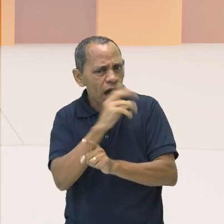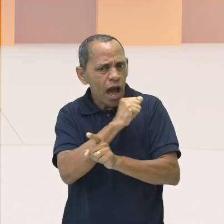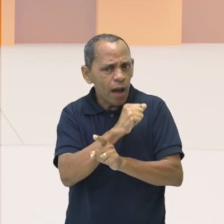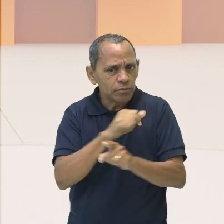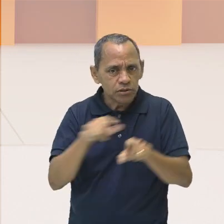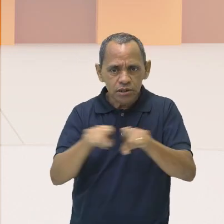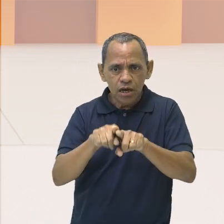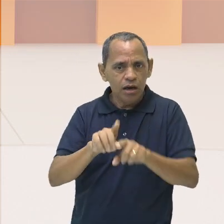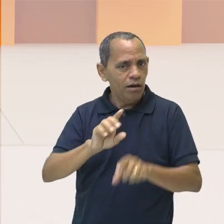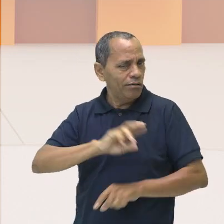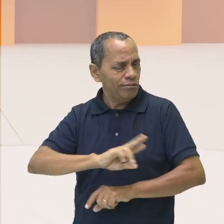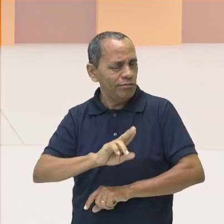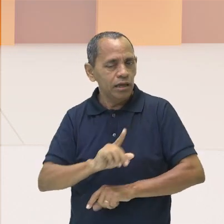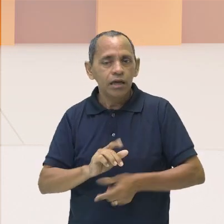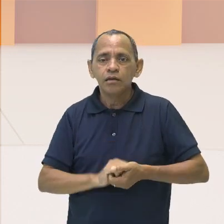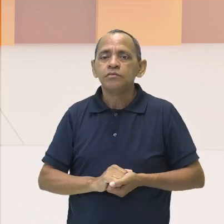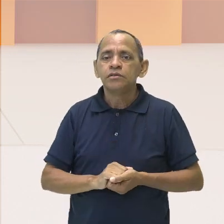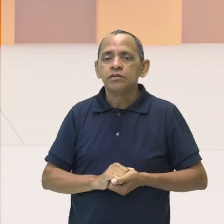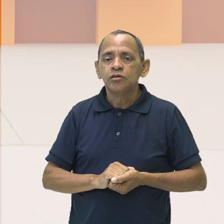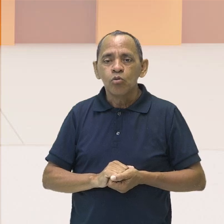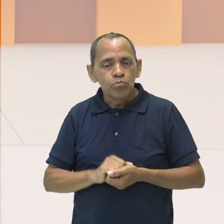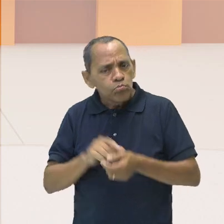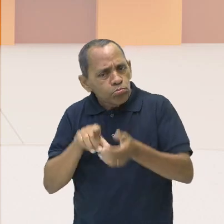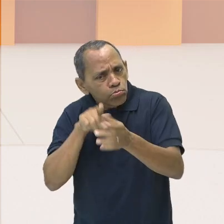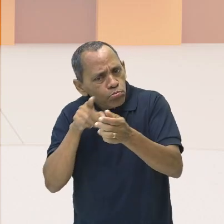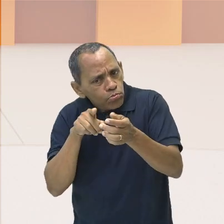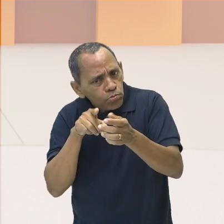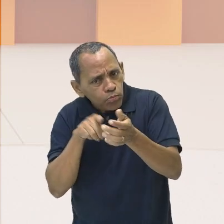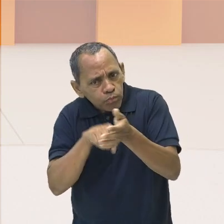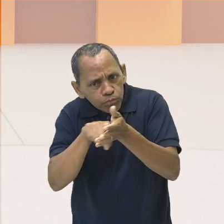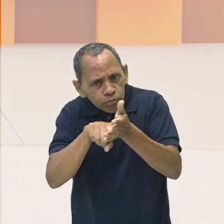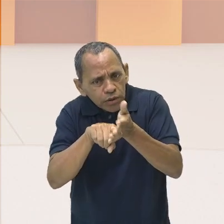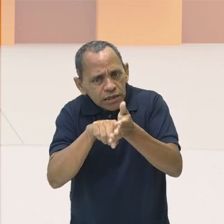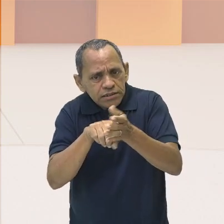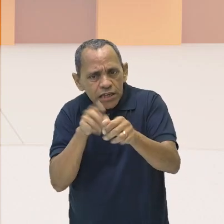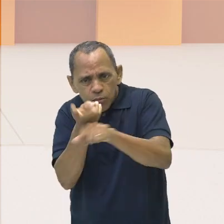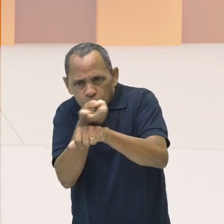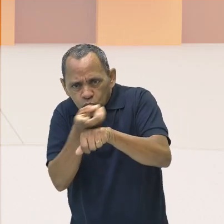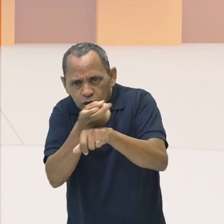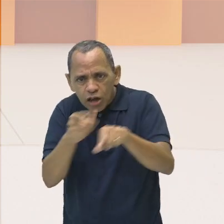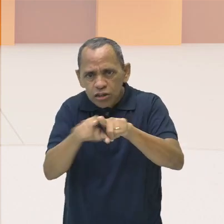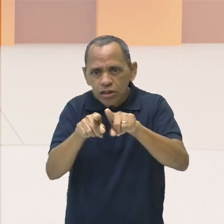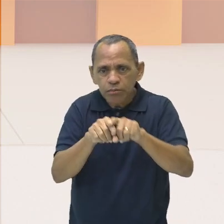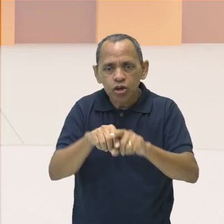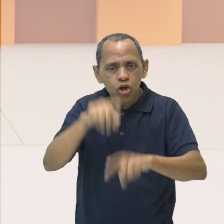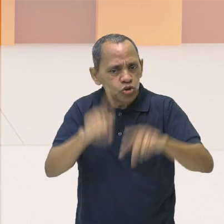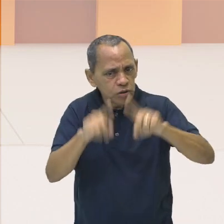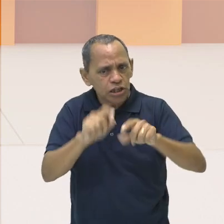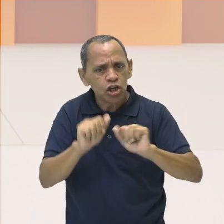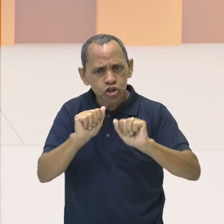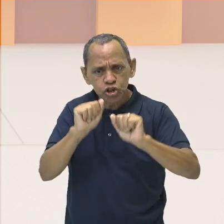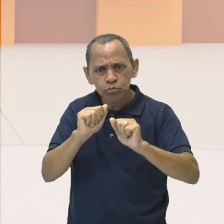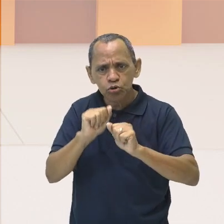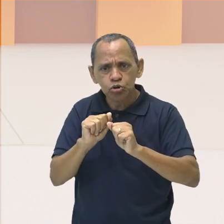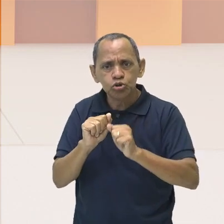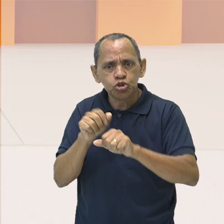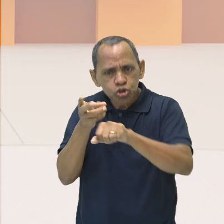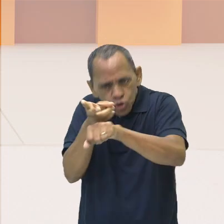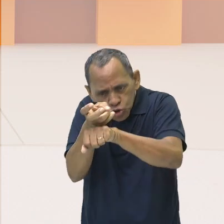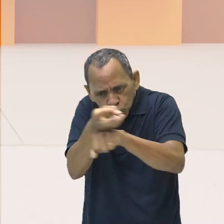pudessem justificar a exploração deles para o território brasileiro e, claro, né,